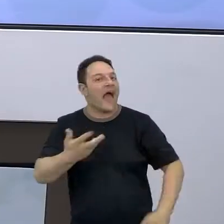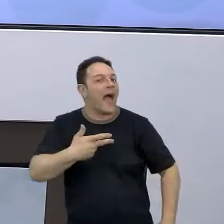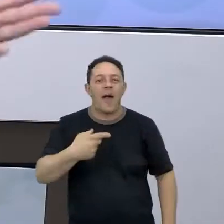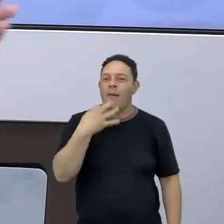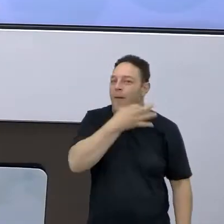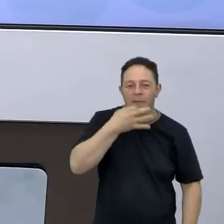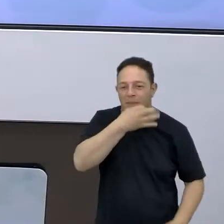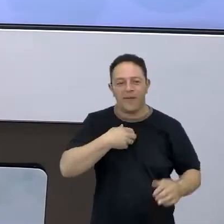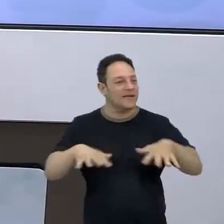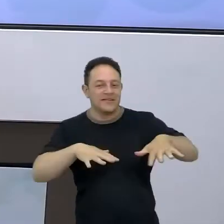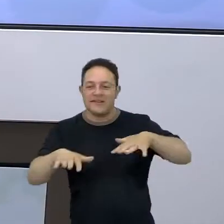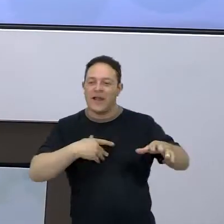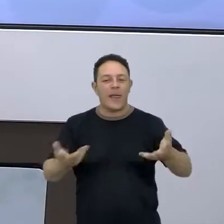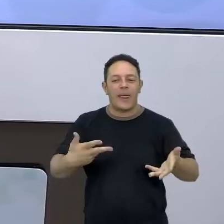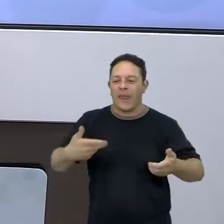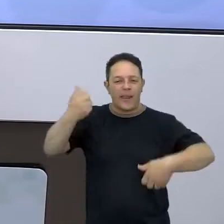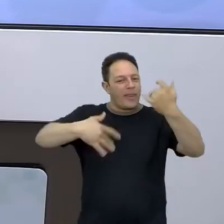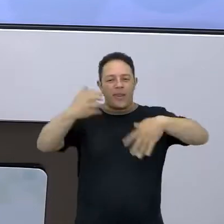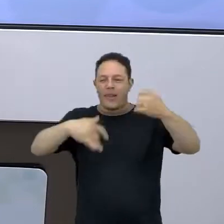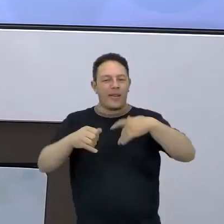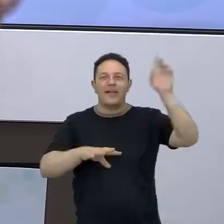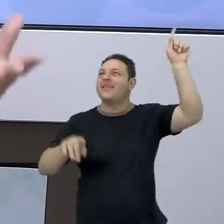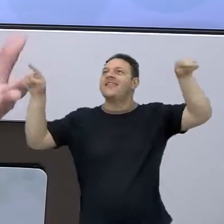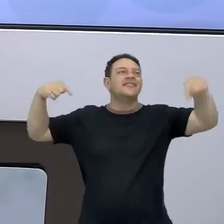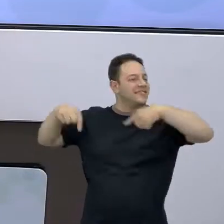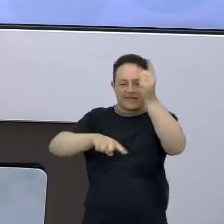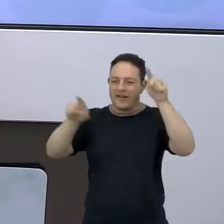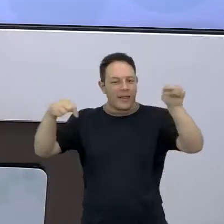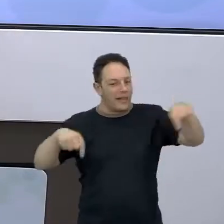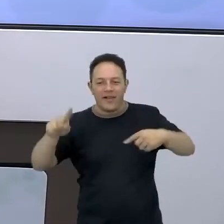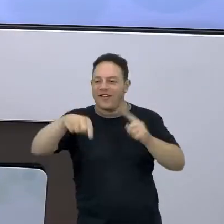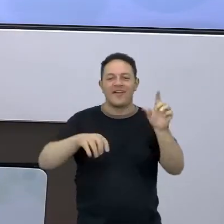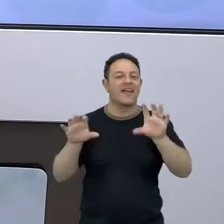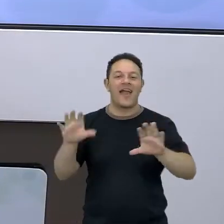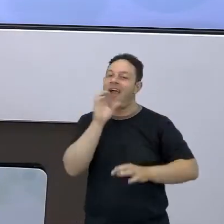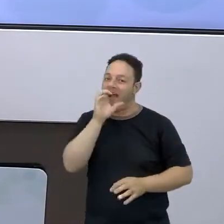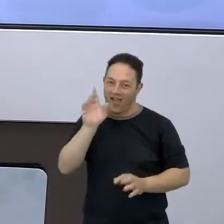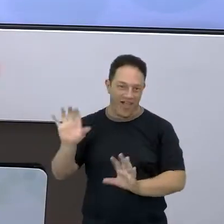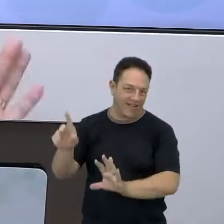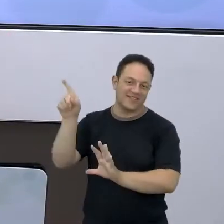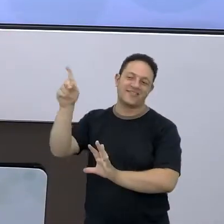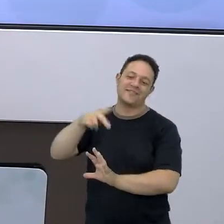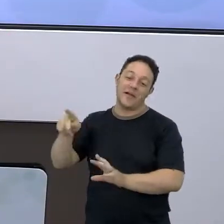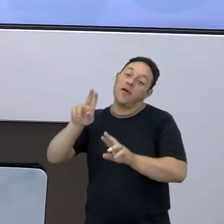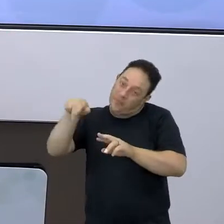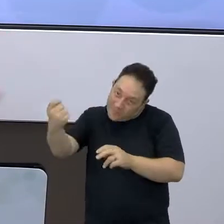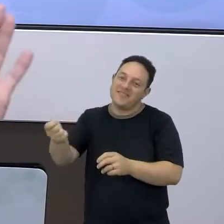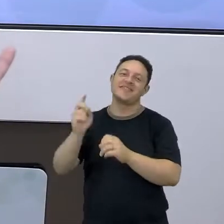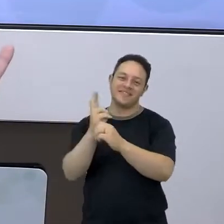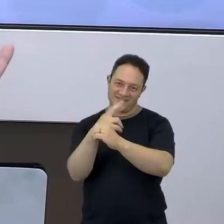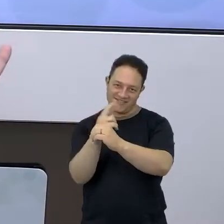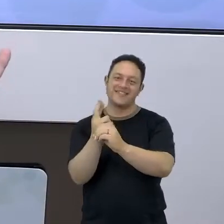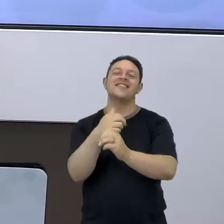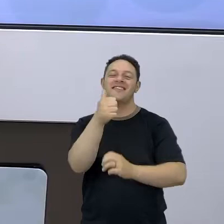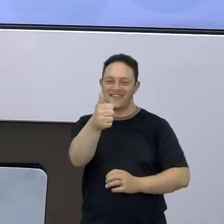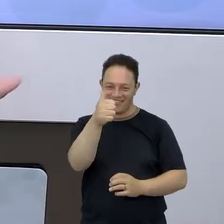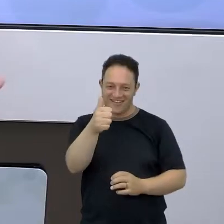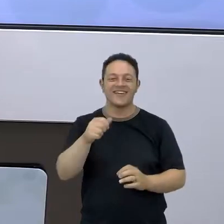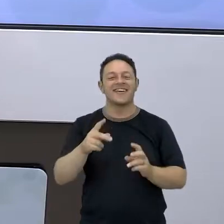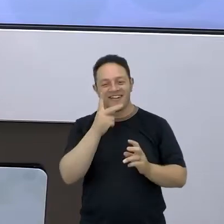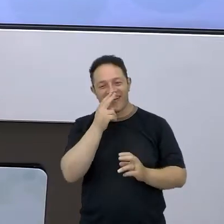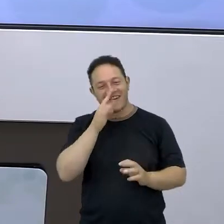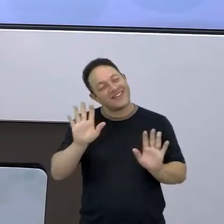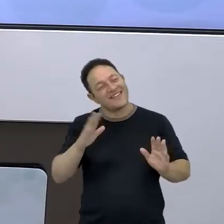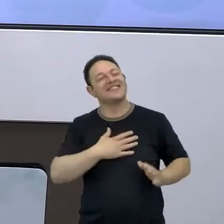que tem bastante movimento, assim. Mexo muitos braços, falo muito rápido. Então eu sou um pouco acelerada, então eu acredito que foi por isso que colocaram esse meu sinal. Mas